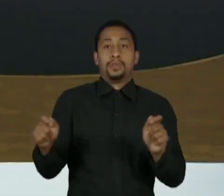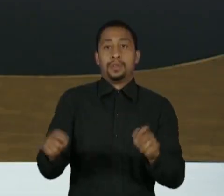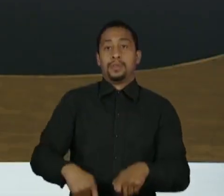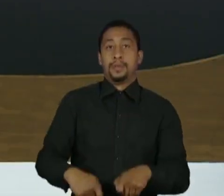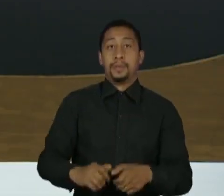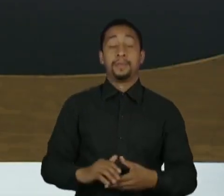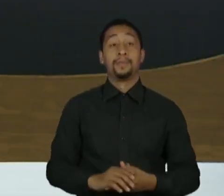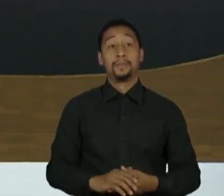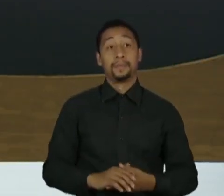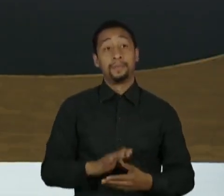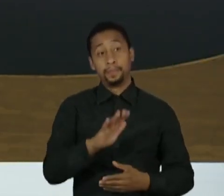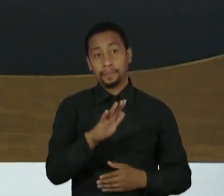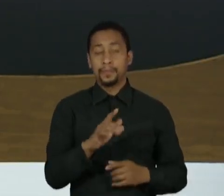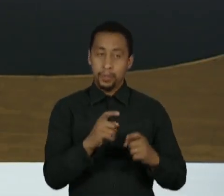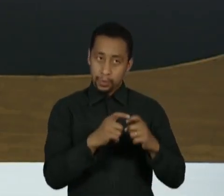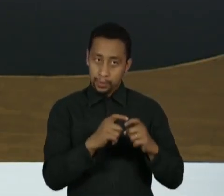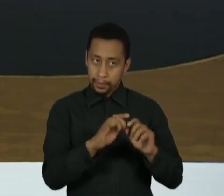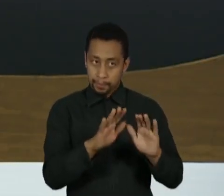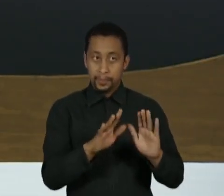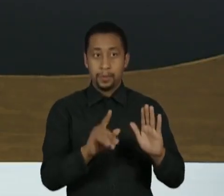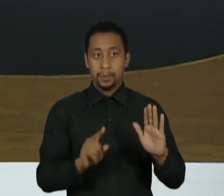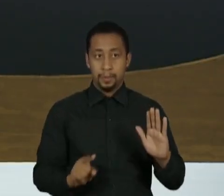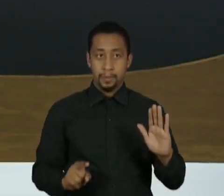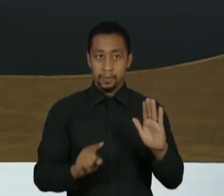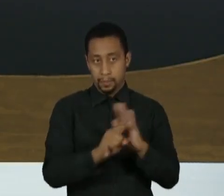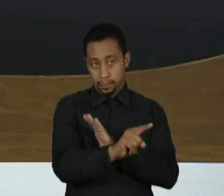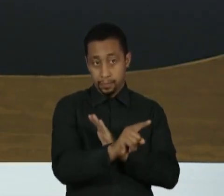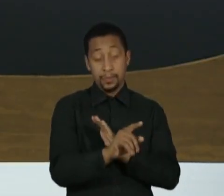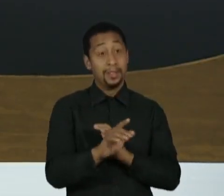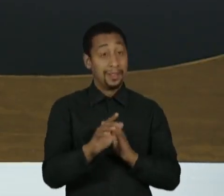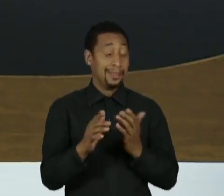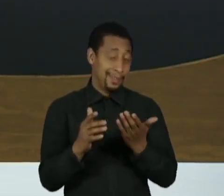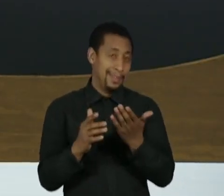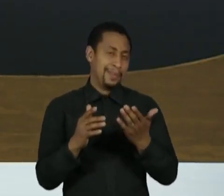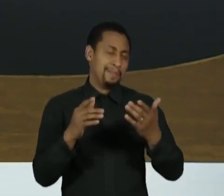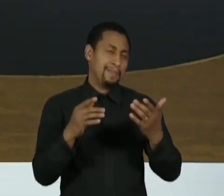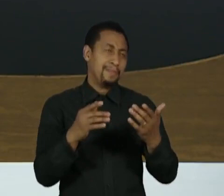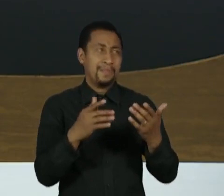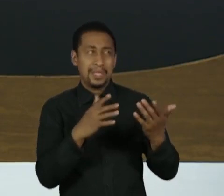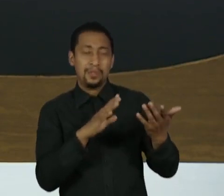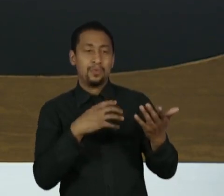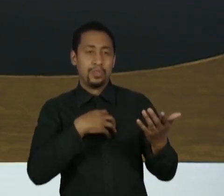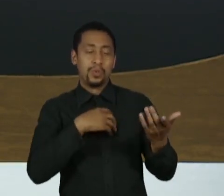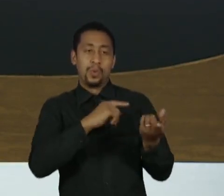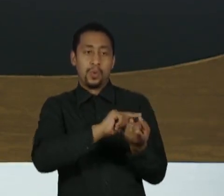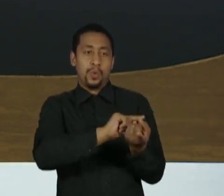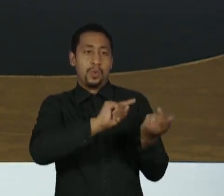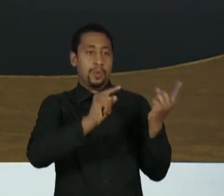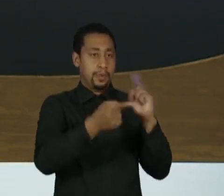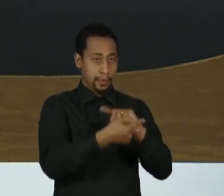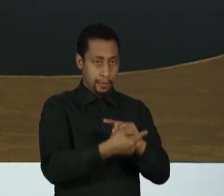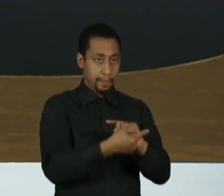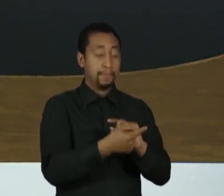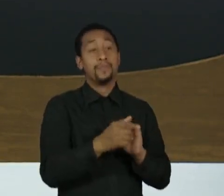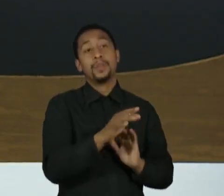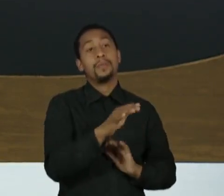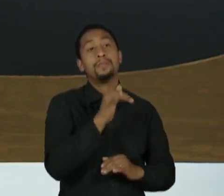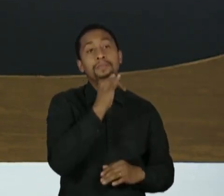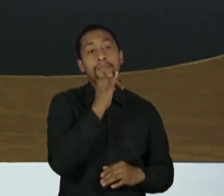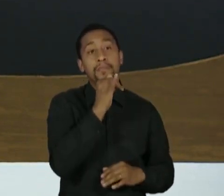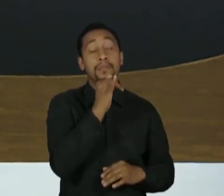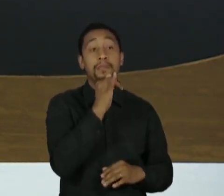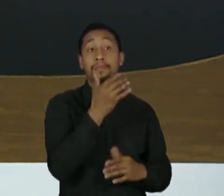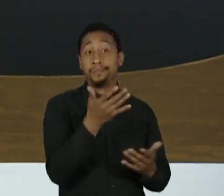eu vou propor uma questão que tem tudo a ver com essa da Adriana mas que vai na linha oposta que é a de pacientes por exemplo